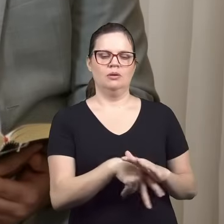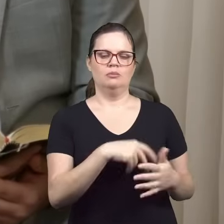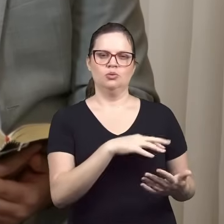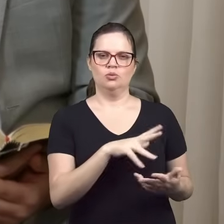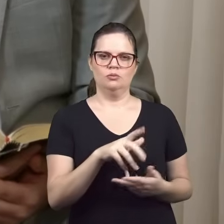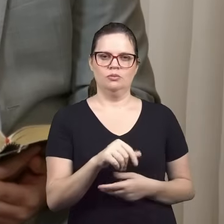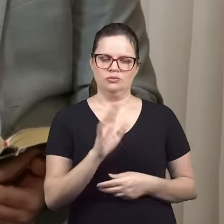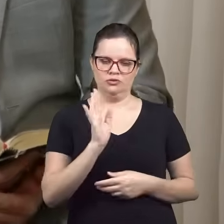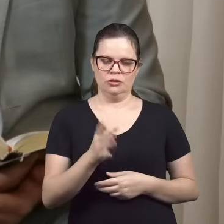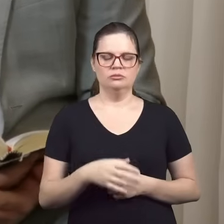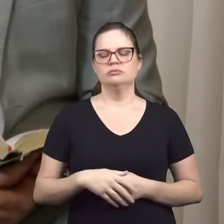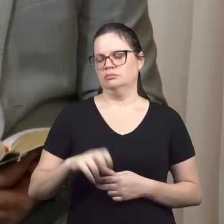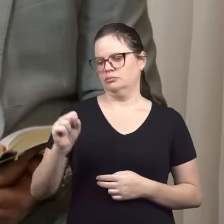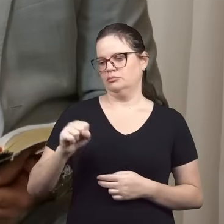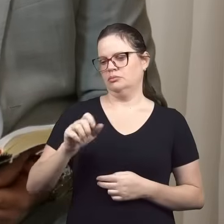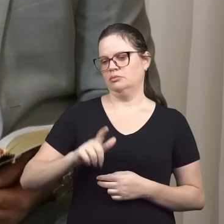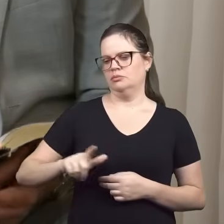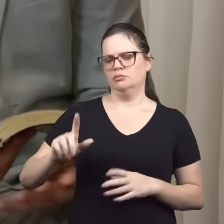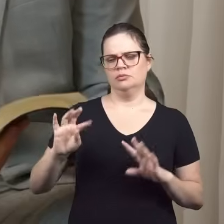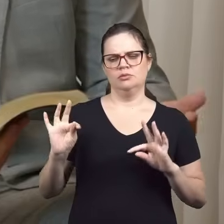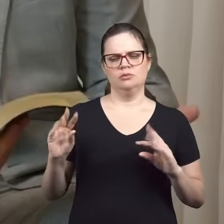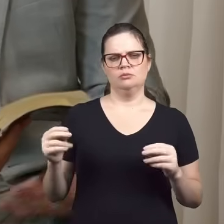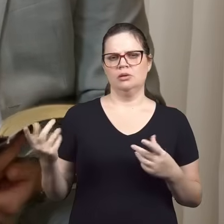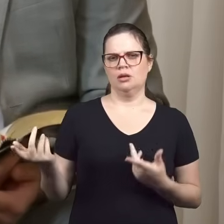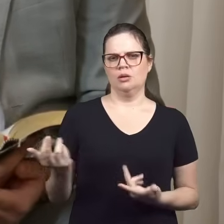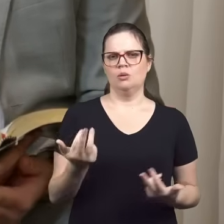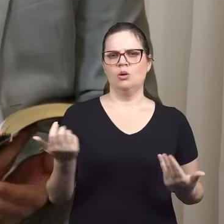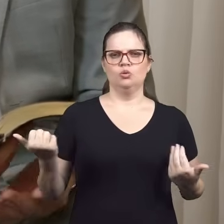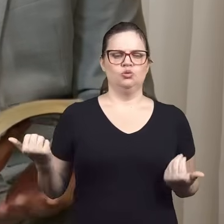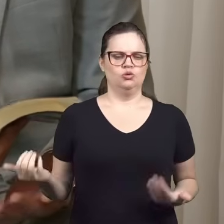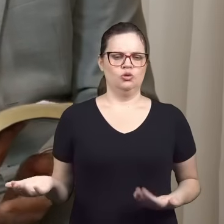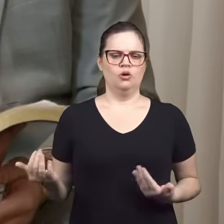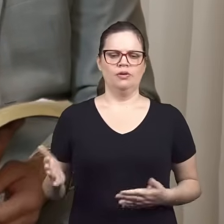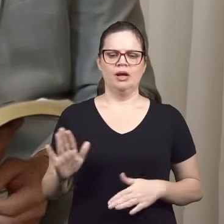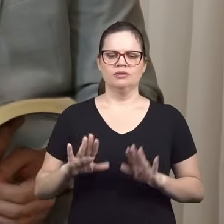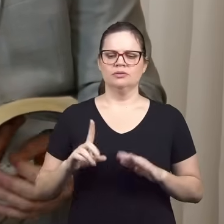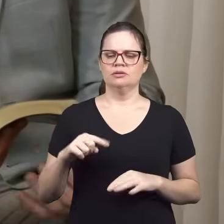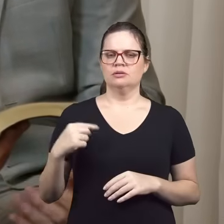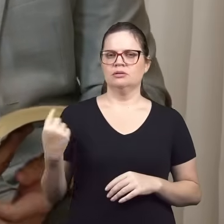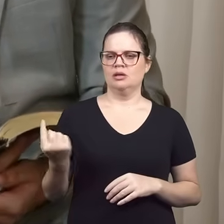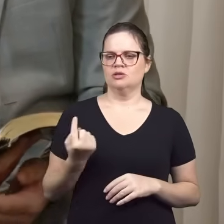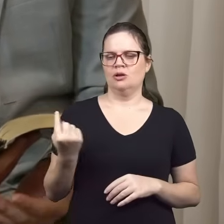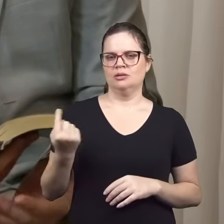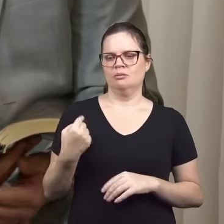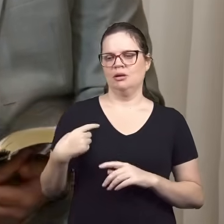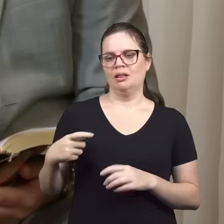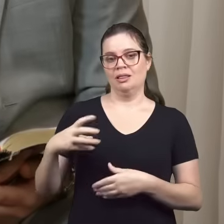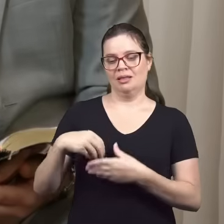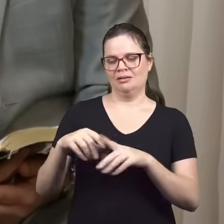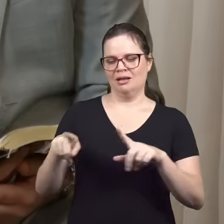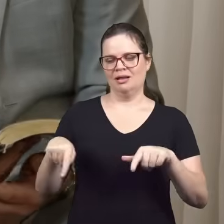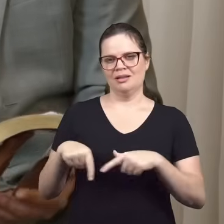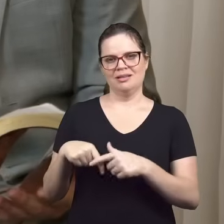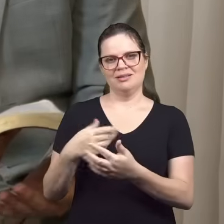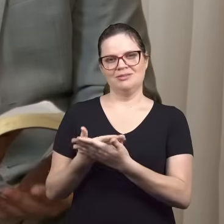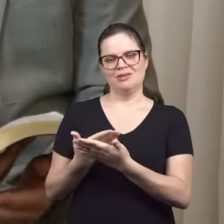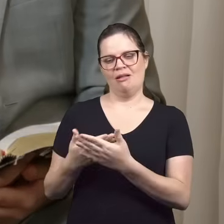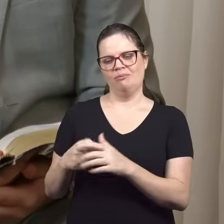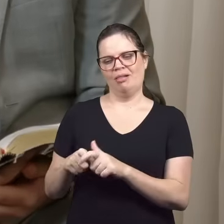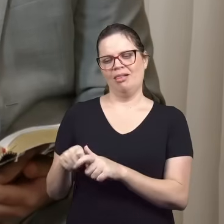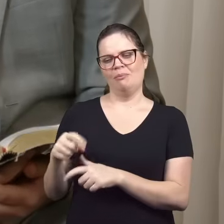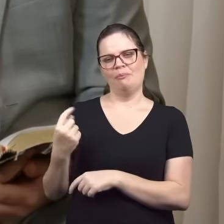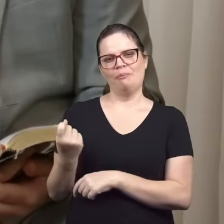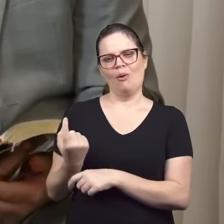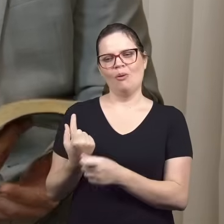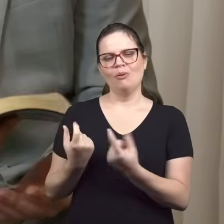tive, pastor. Como todo jovem da obra, muitas vezes, igual o senhor falou, a gente às vezes está sozinho, ou poucos, na sala de aula. Essas ofertas